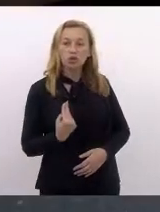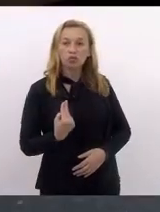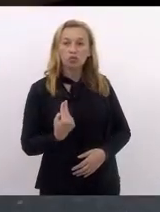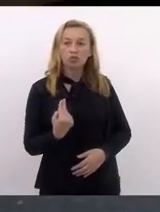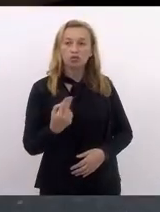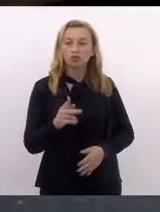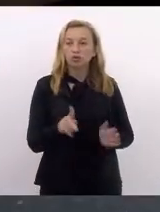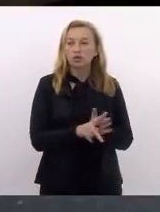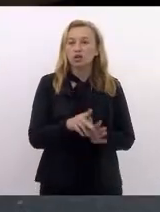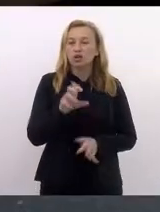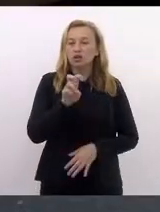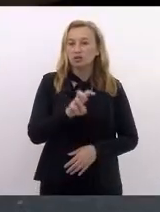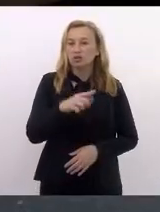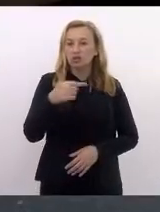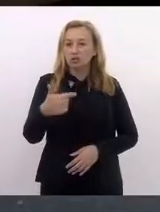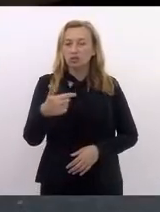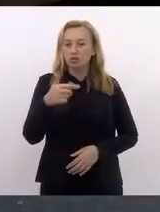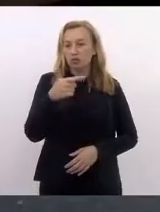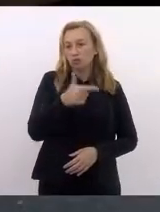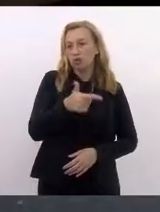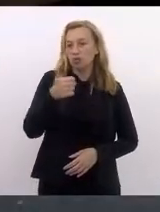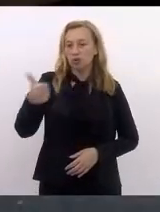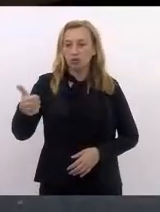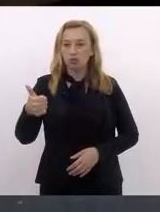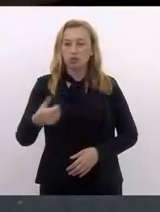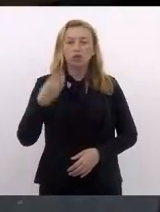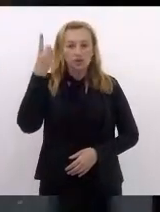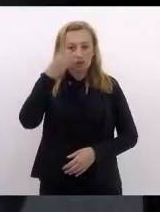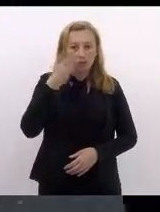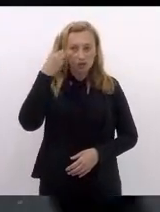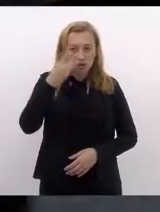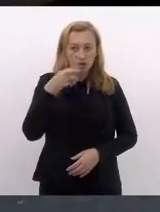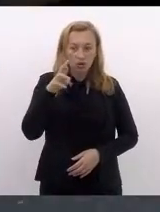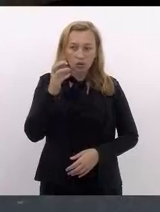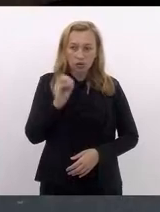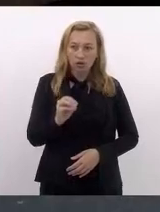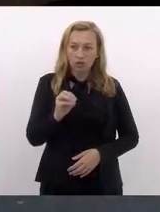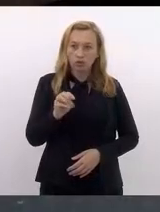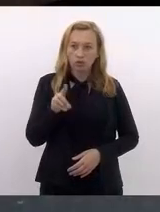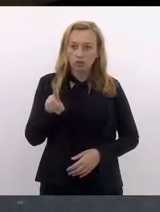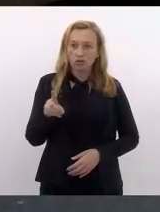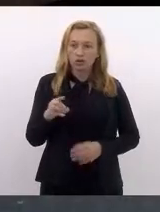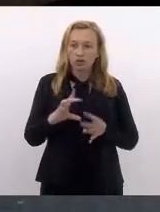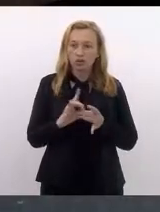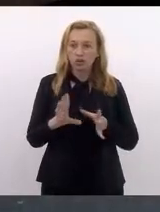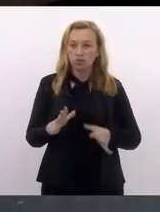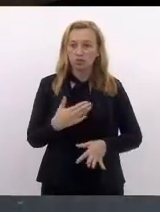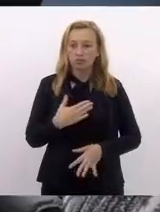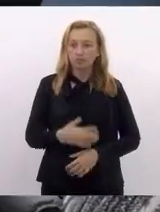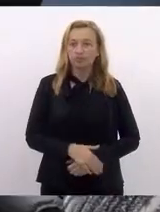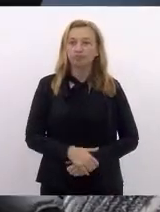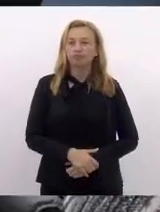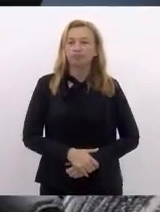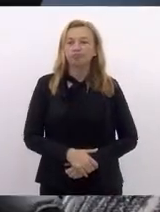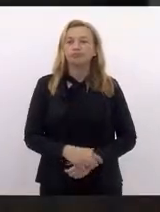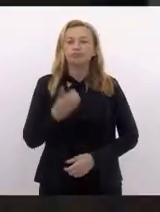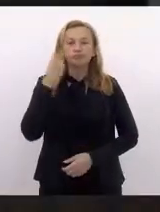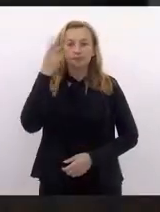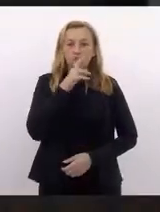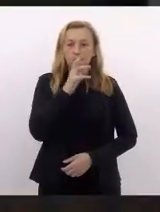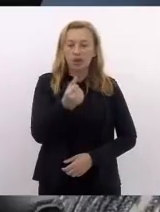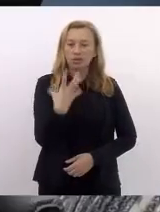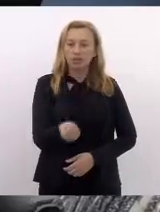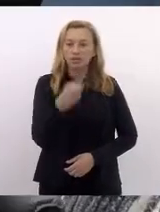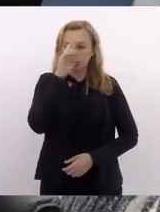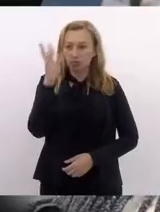projeto 52 Cartola 2001 ao nosso Deputado Ronaldo aqui entra que Ele autorizou Rodrigo Amorim